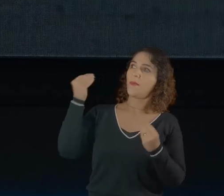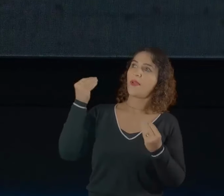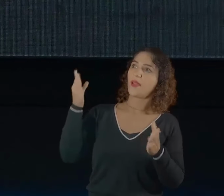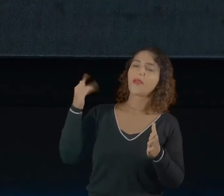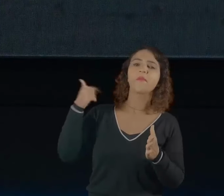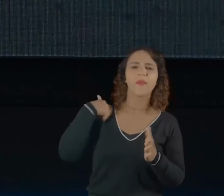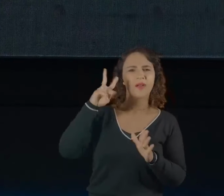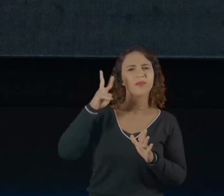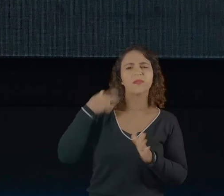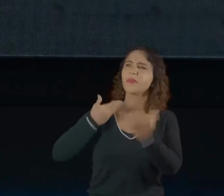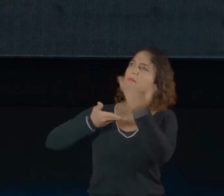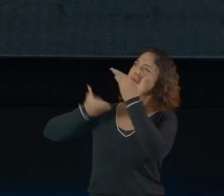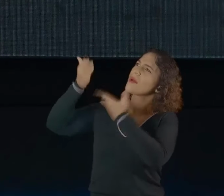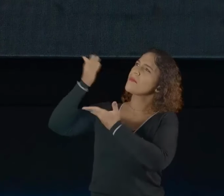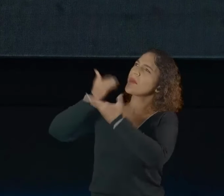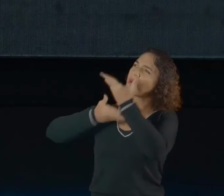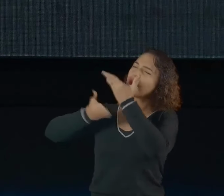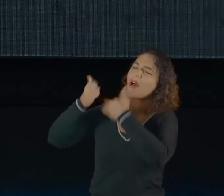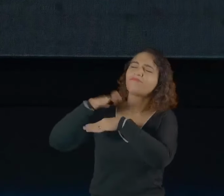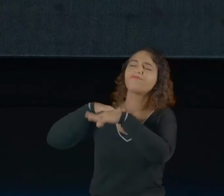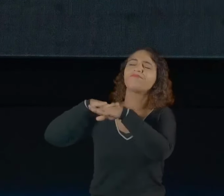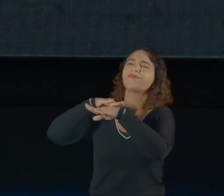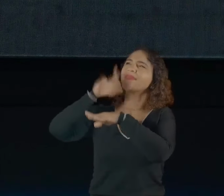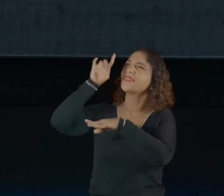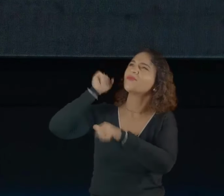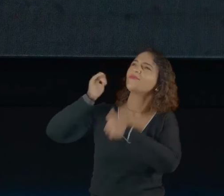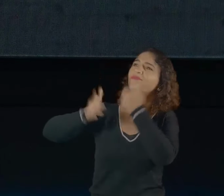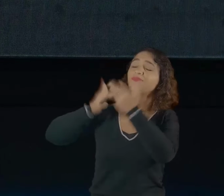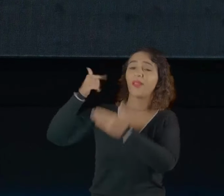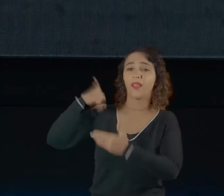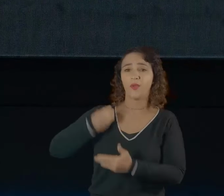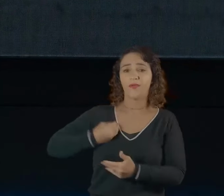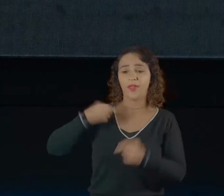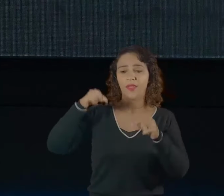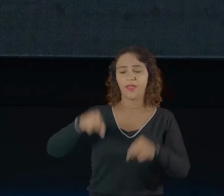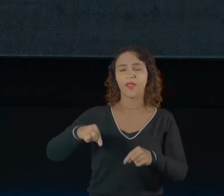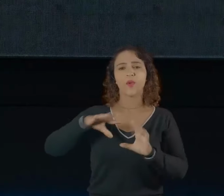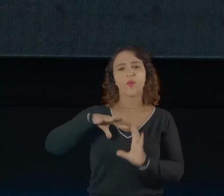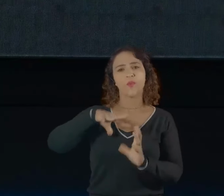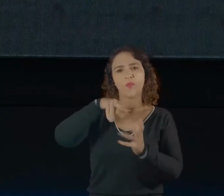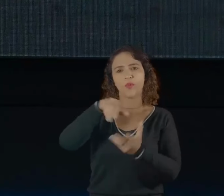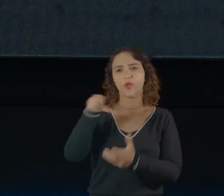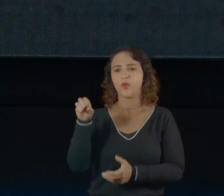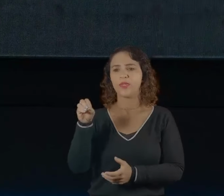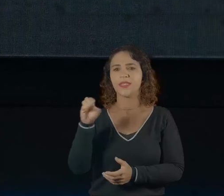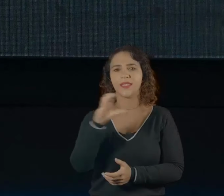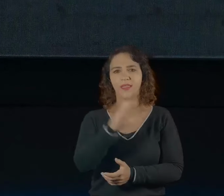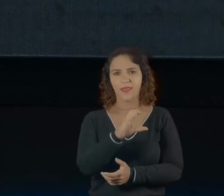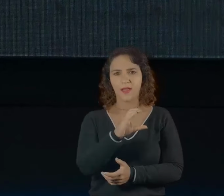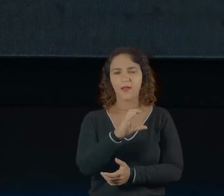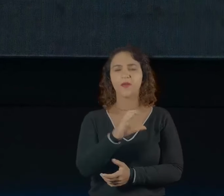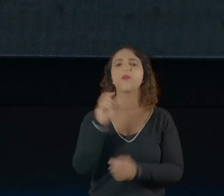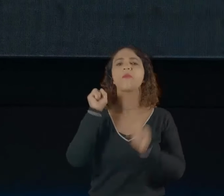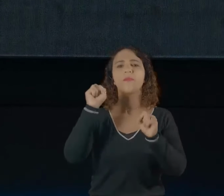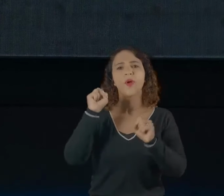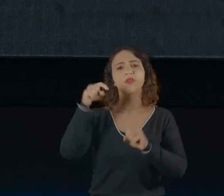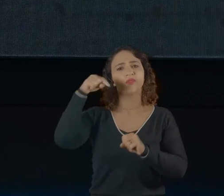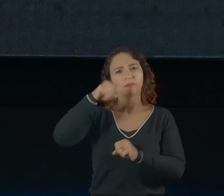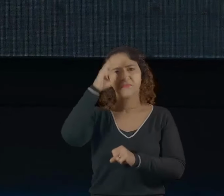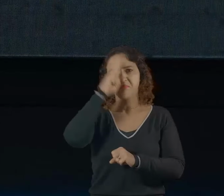dito para Deus, Senhor, eu vivo no mundo ocidental, num país livre para se pregar o